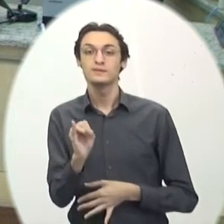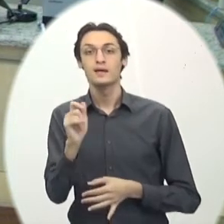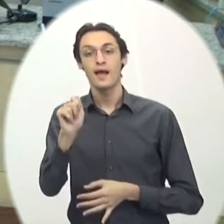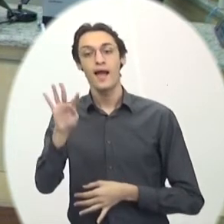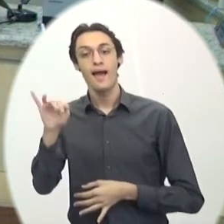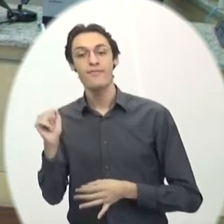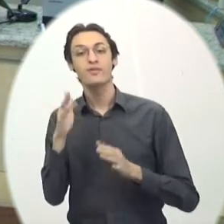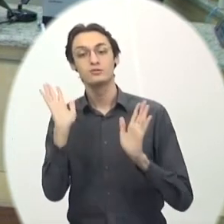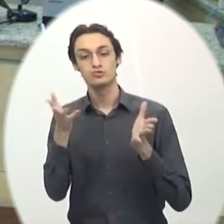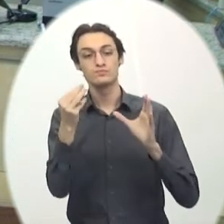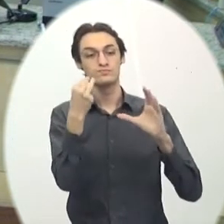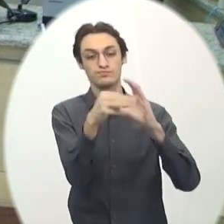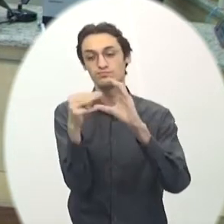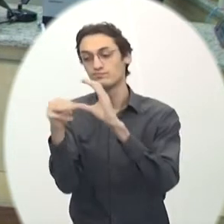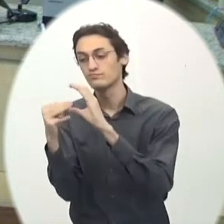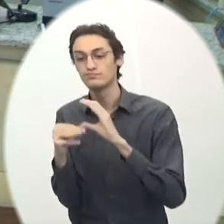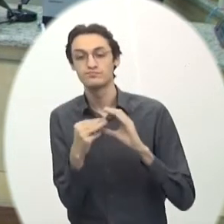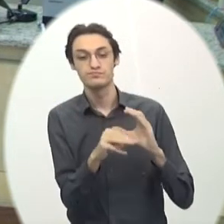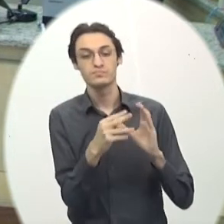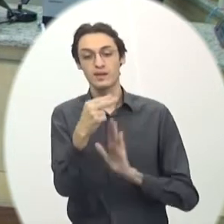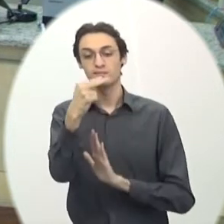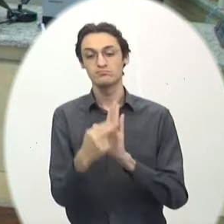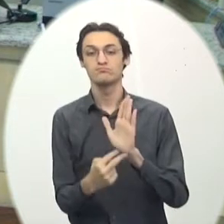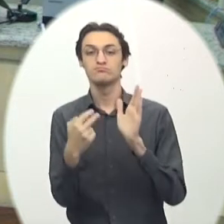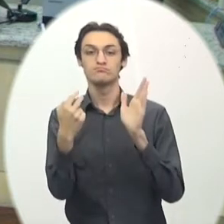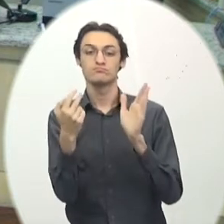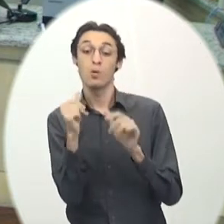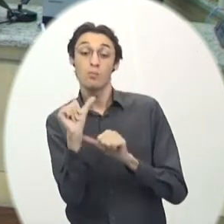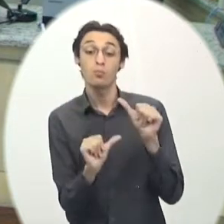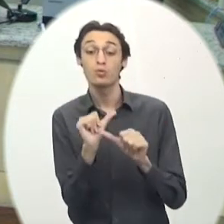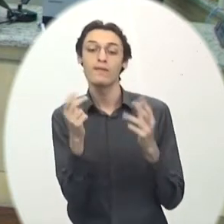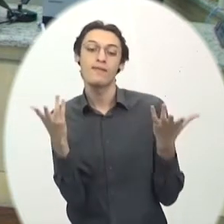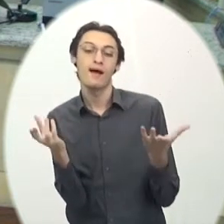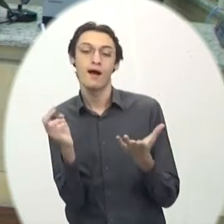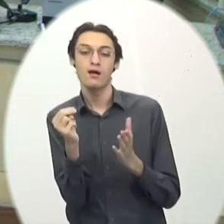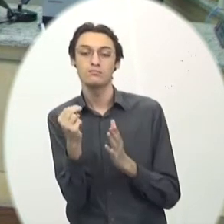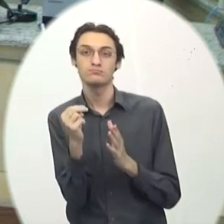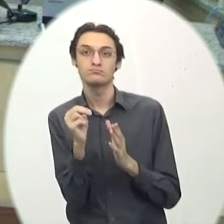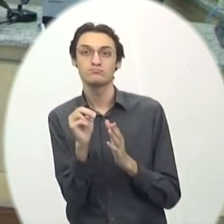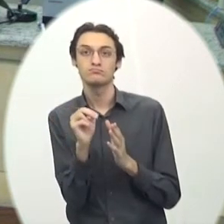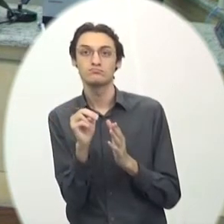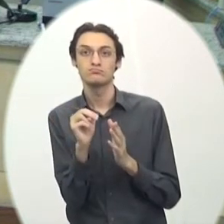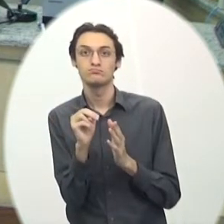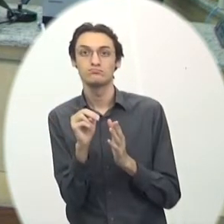ata foi encaminhada por e-mail, se precisa fazer alguma alteração na ata ou passamos